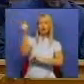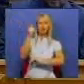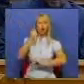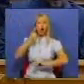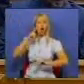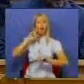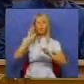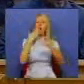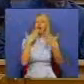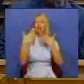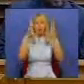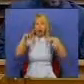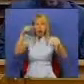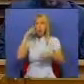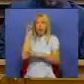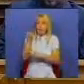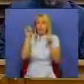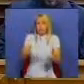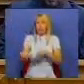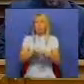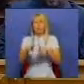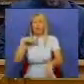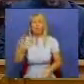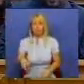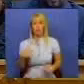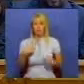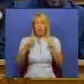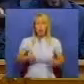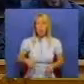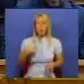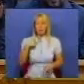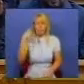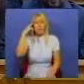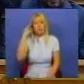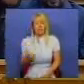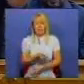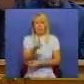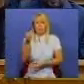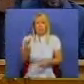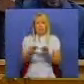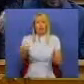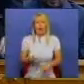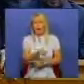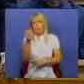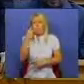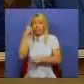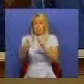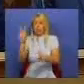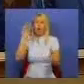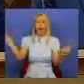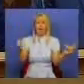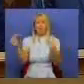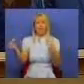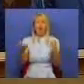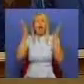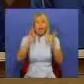na política portuguesa. E eu já começo a pensar, como muitas pessoas que nos veem, que é a altura de devolverem os bilhetes. Porque